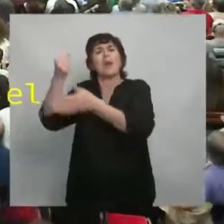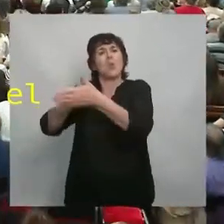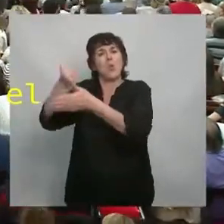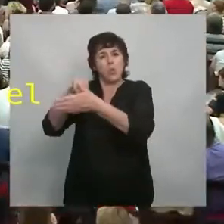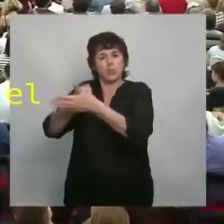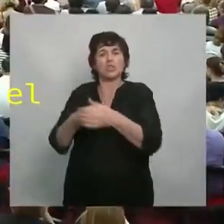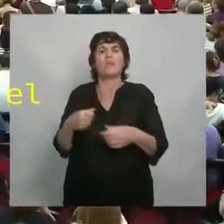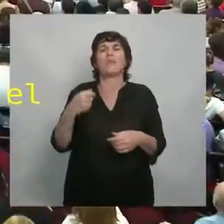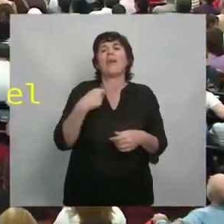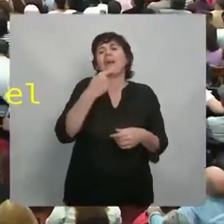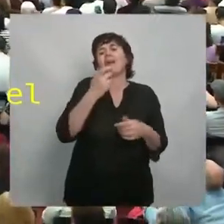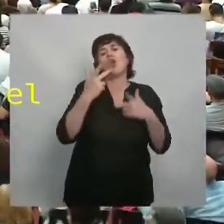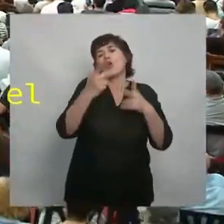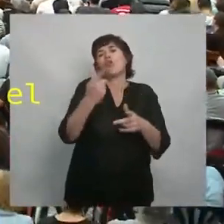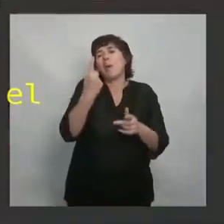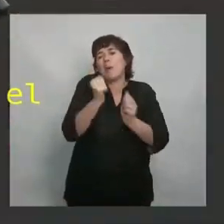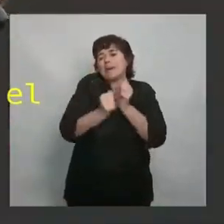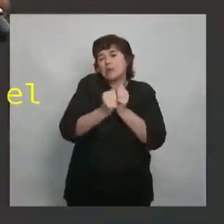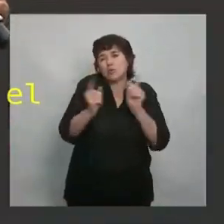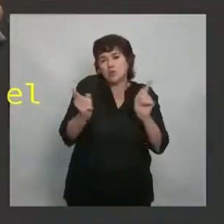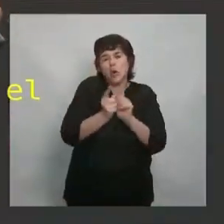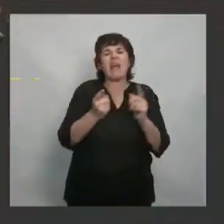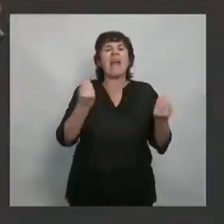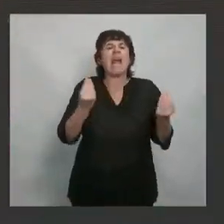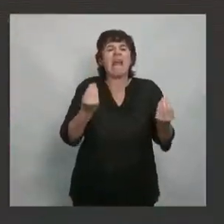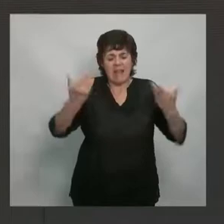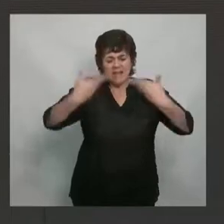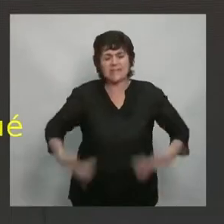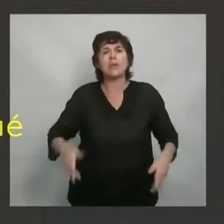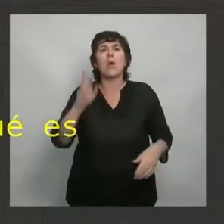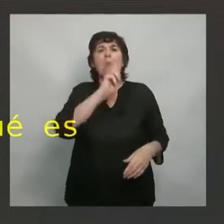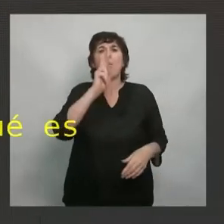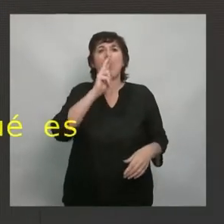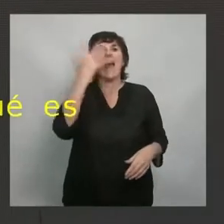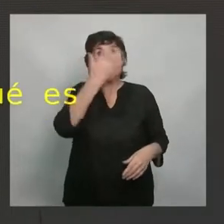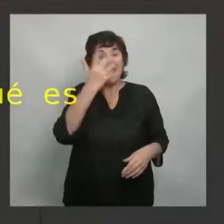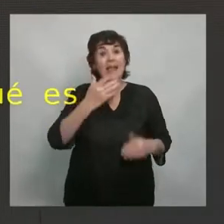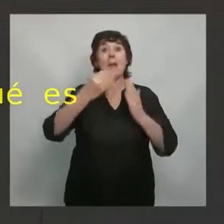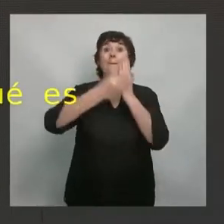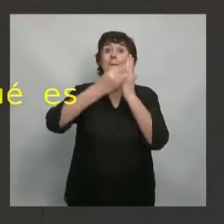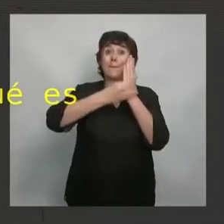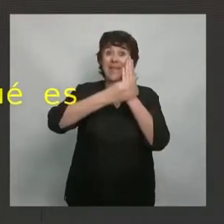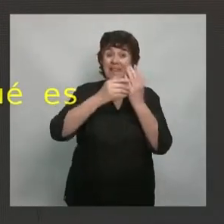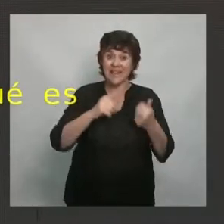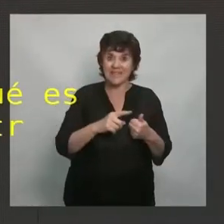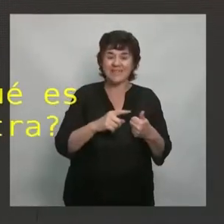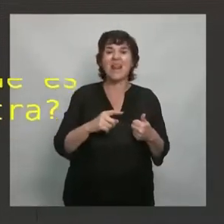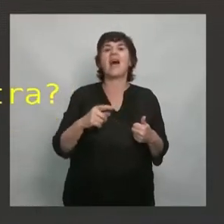história. O que é ser uma mulher negra ministra? O que é ser uma mulher negra numa sociedade